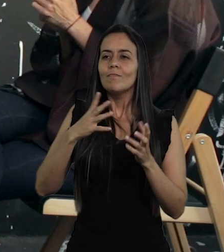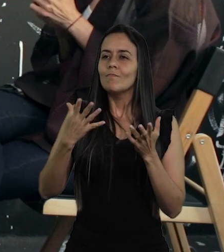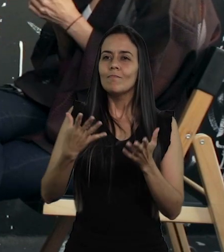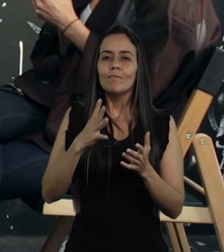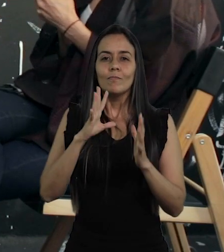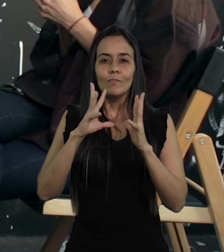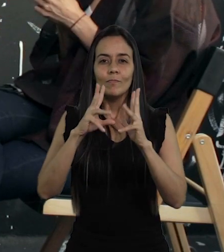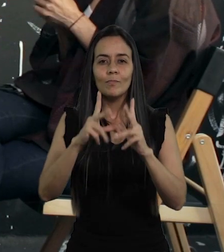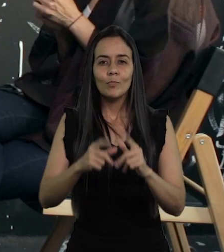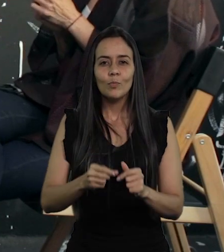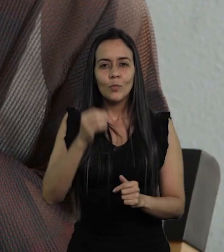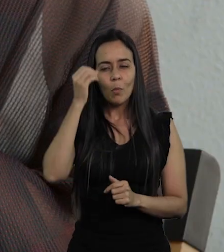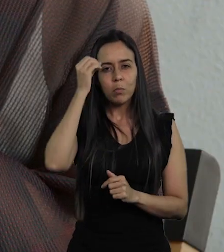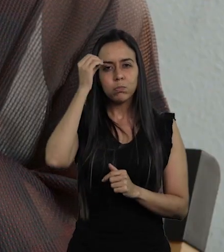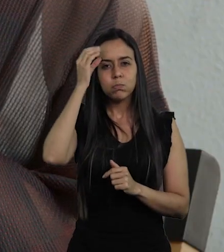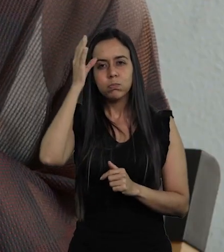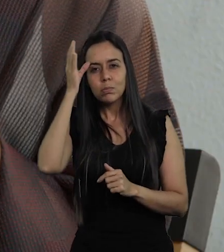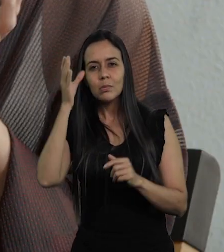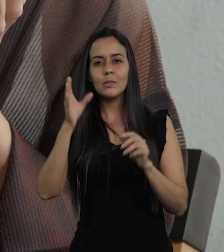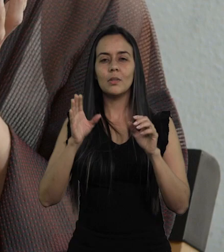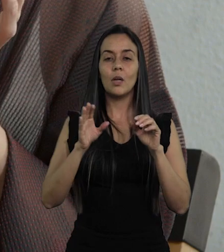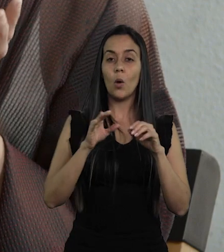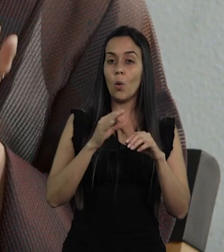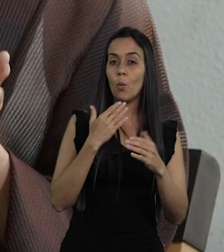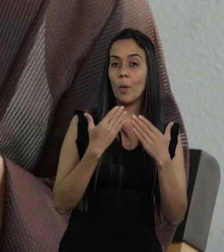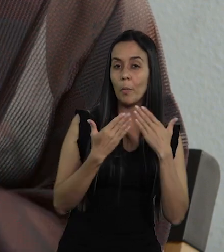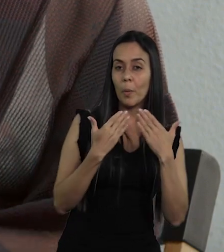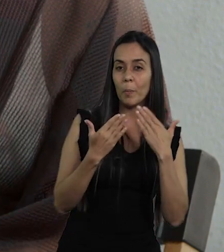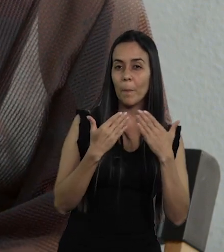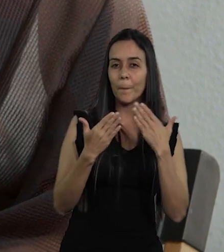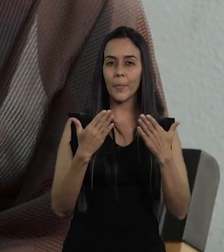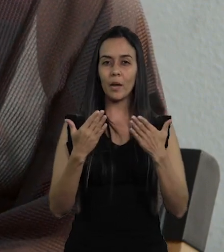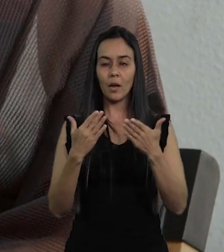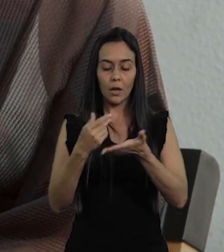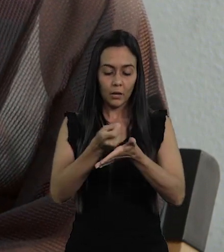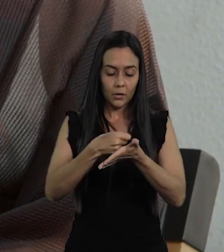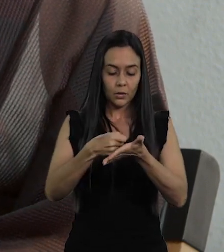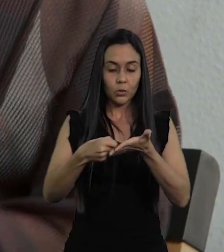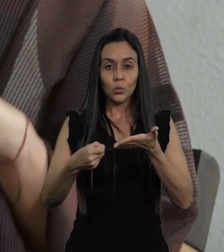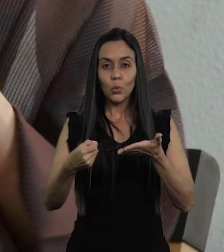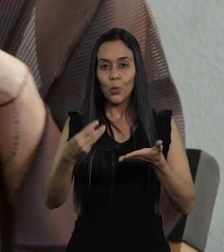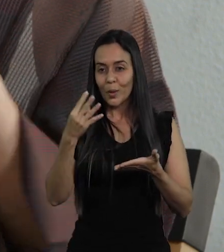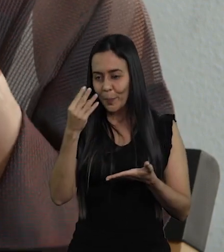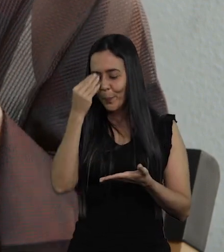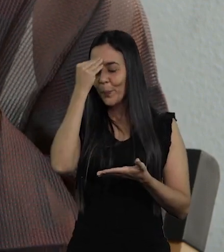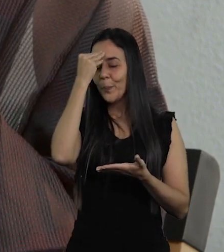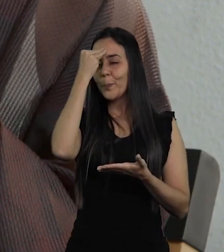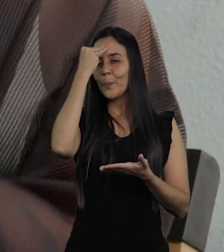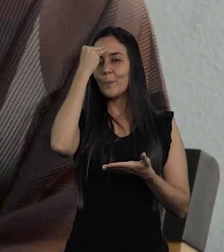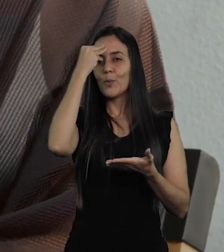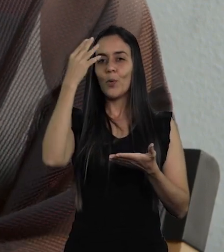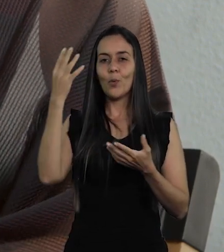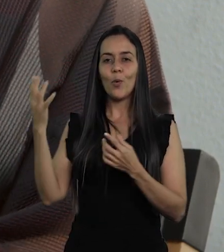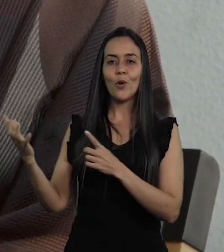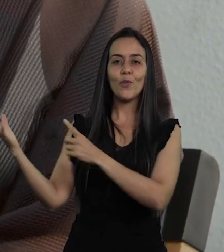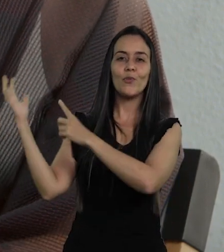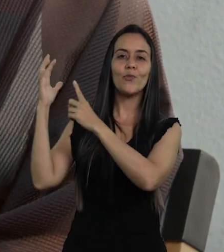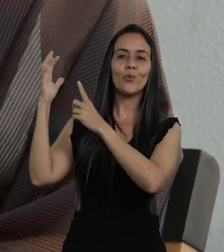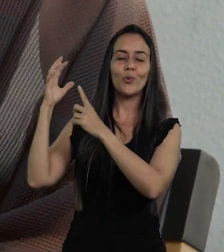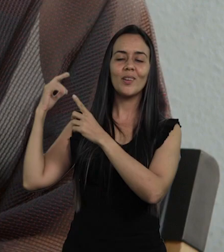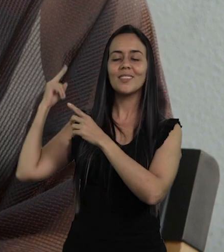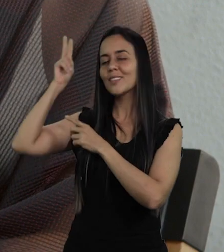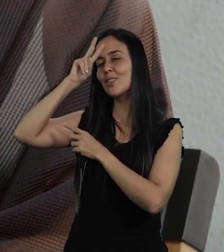dessa conversa, né? De escrituras e corpo, memórias, né? Nossa. Confluências de